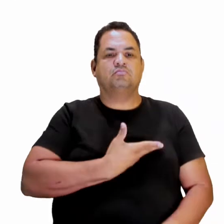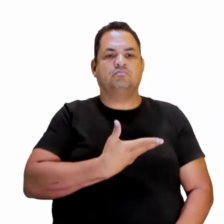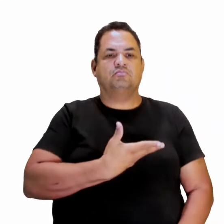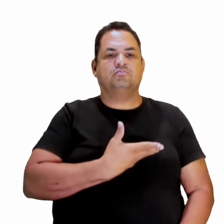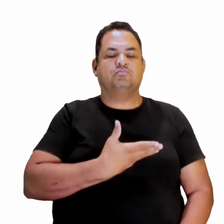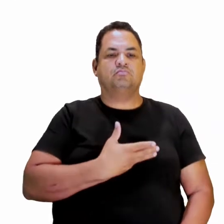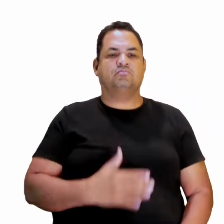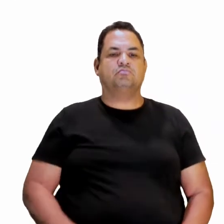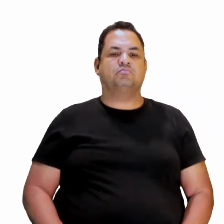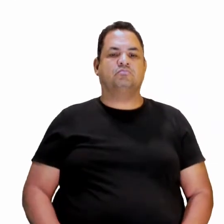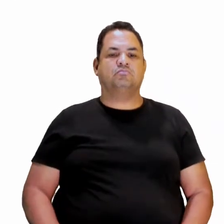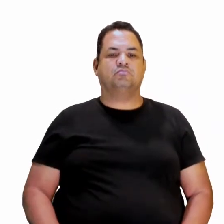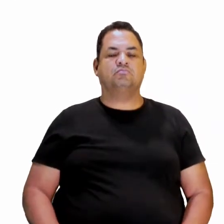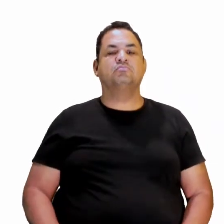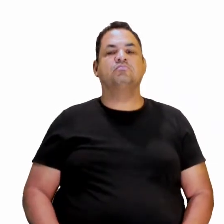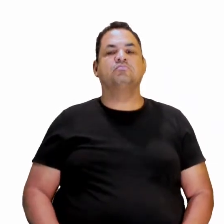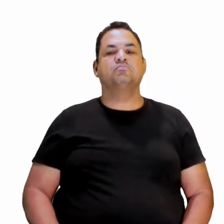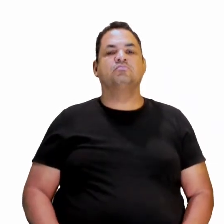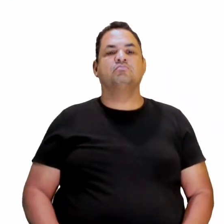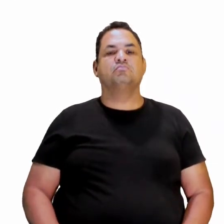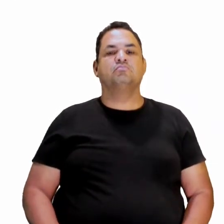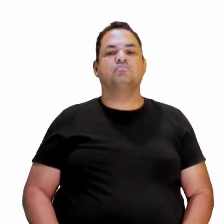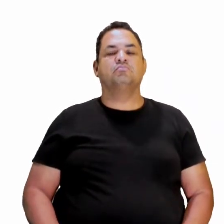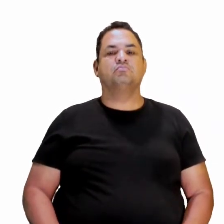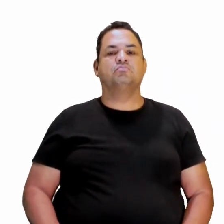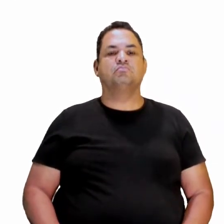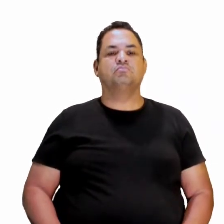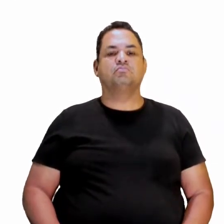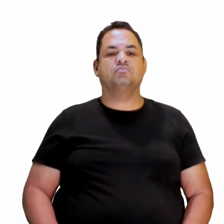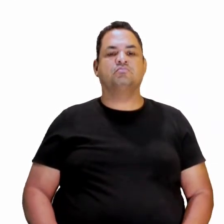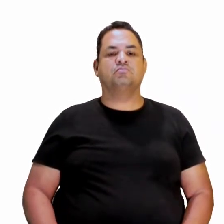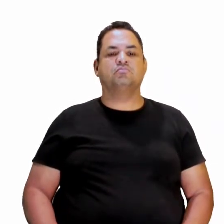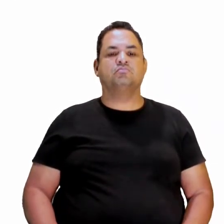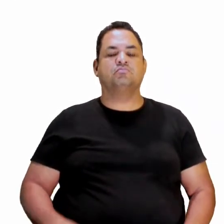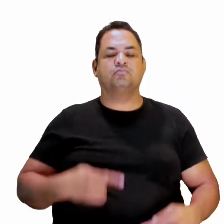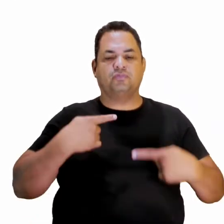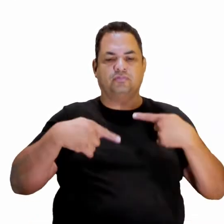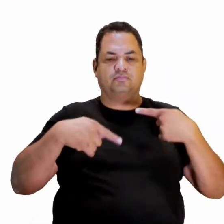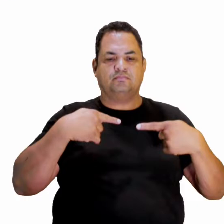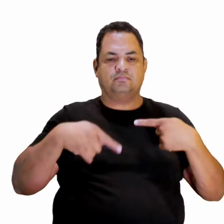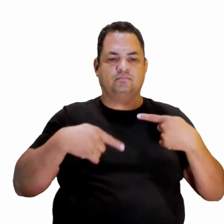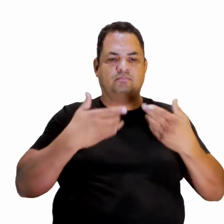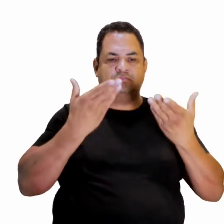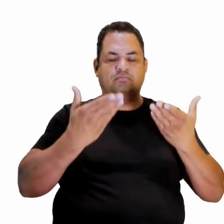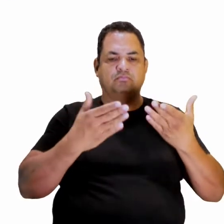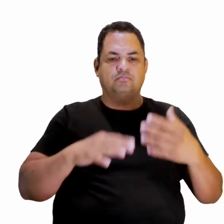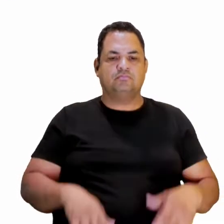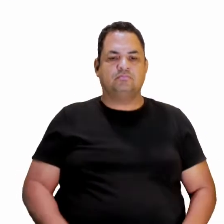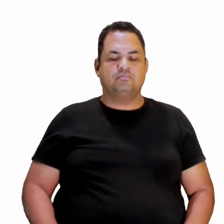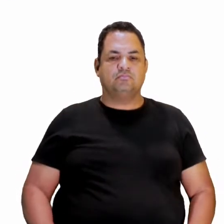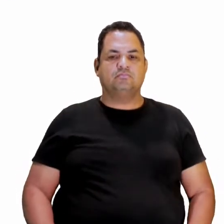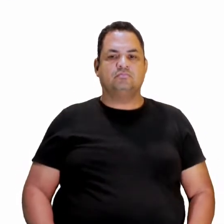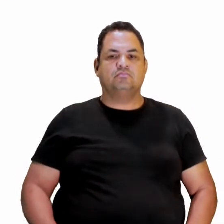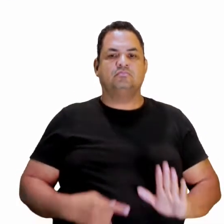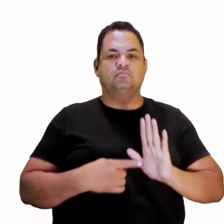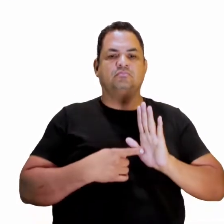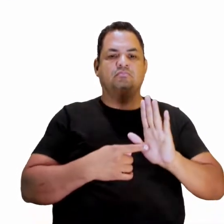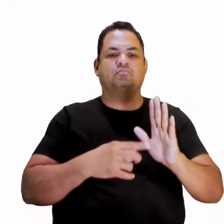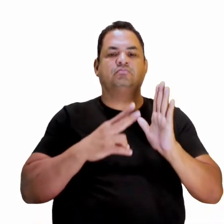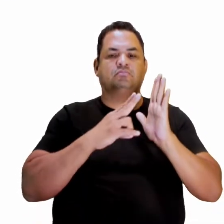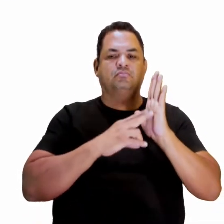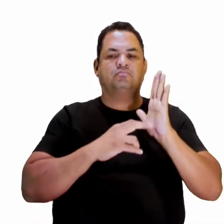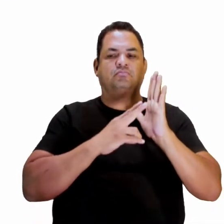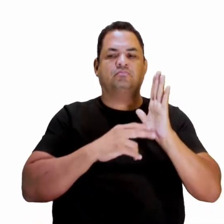isso acontece. Se o professor deixar aí, professor, vamos discutir sobre isso. Então, eu vou apresentar o vocabulário